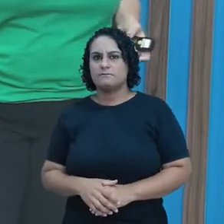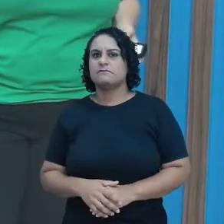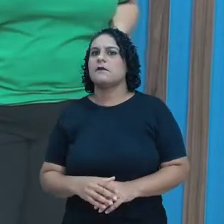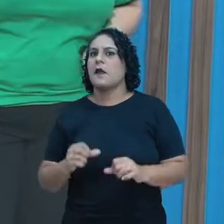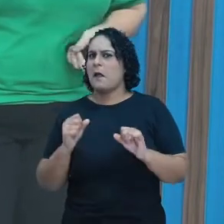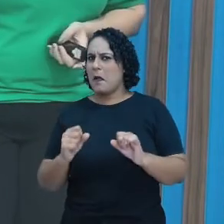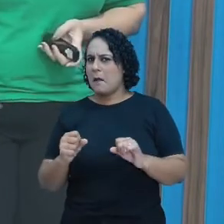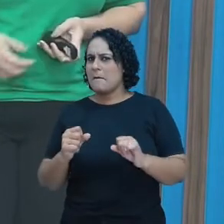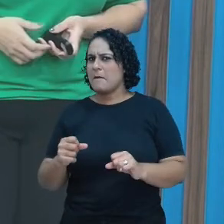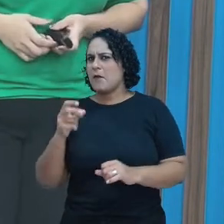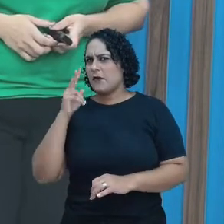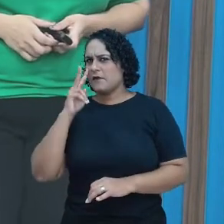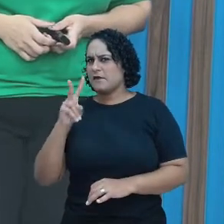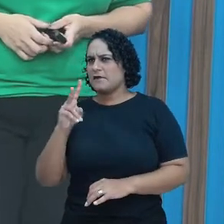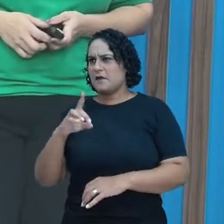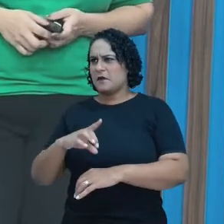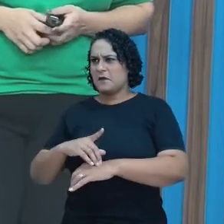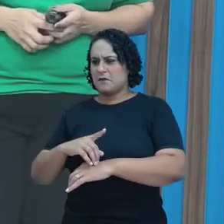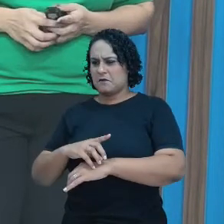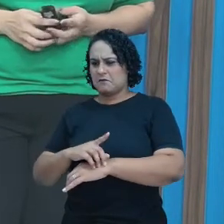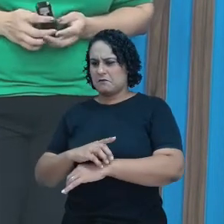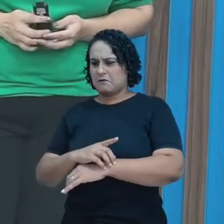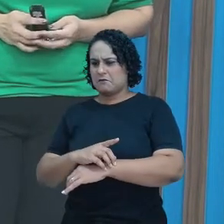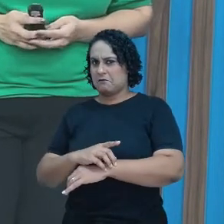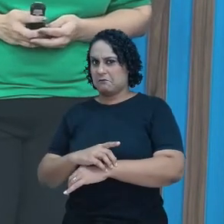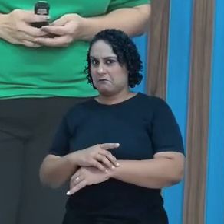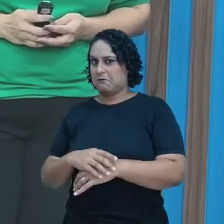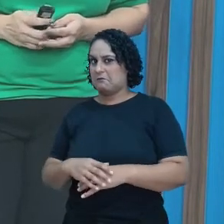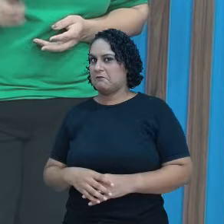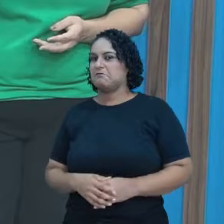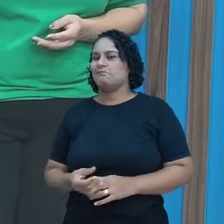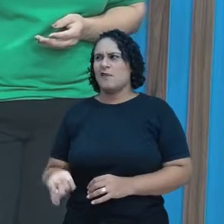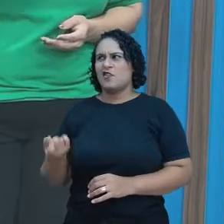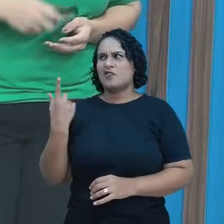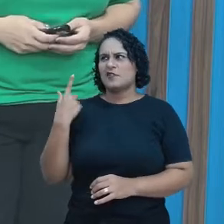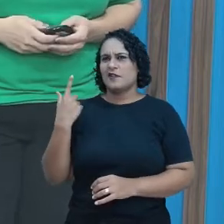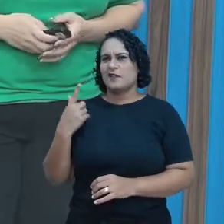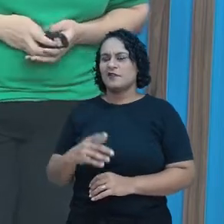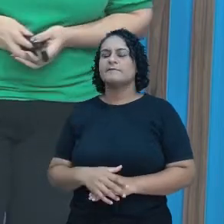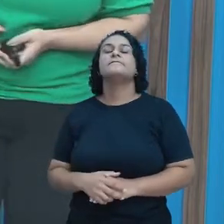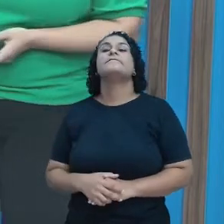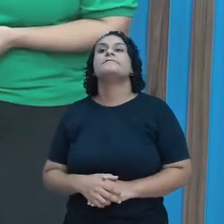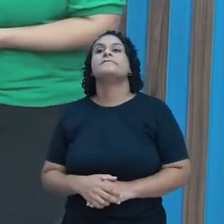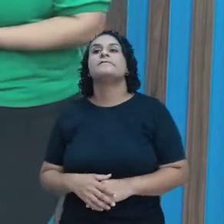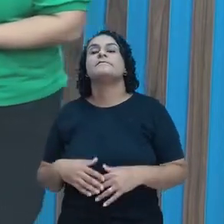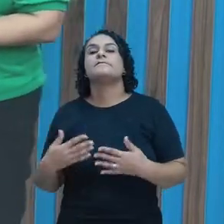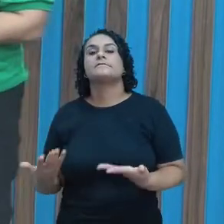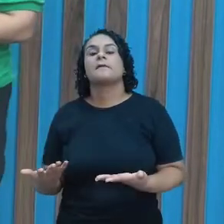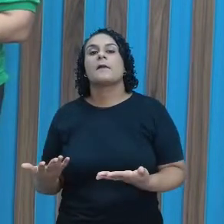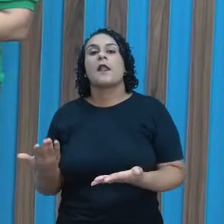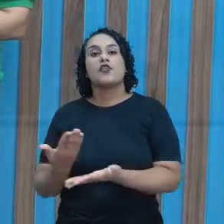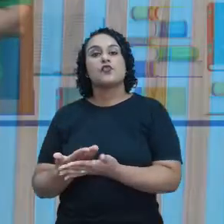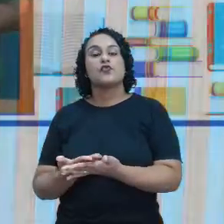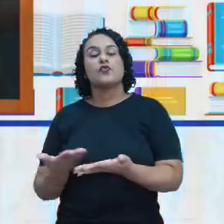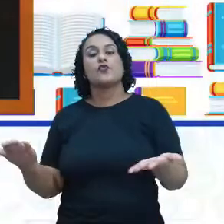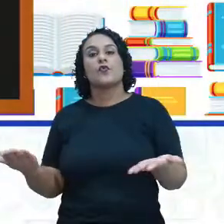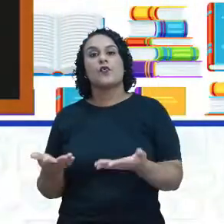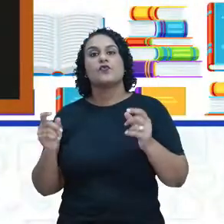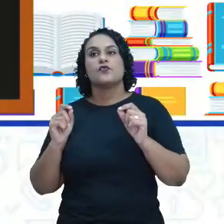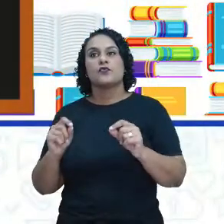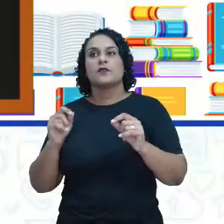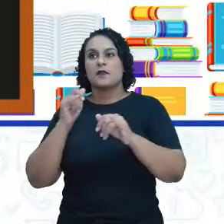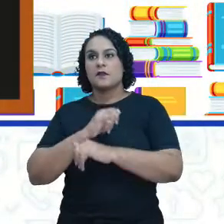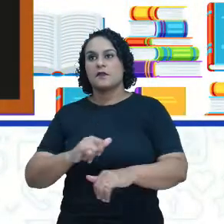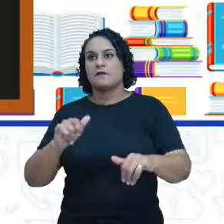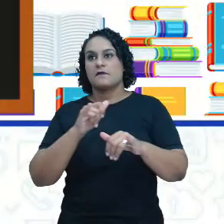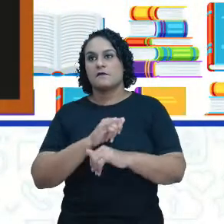os dinossauros? E aí? Muita loucura. Então, é de se pensar, tá, gente? Então, o que foi que a gente viu hoje? Informe